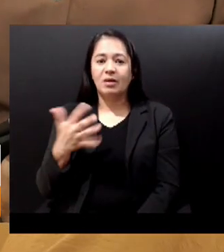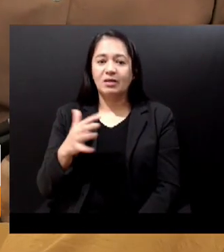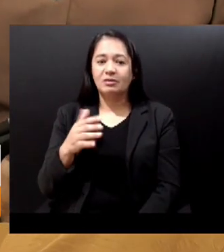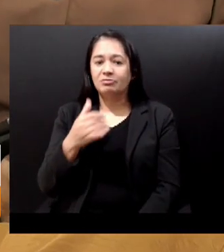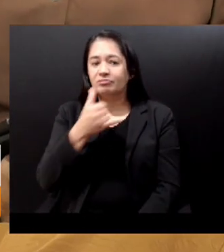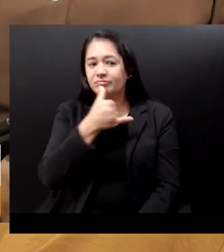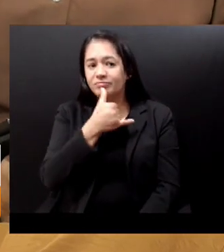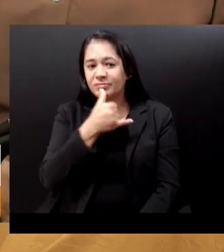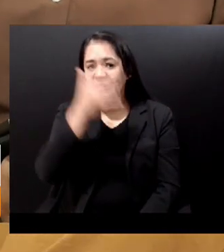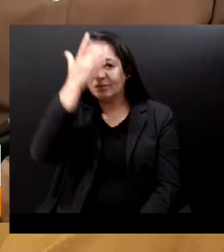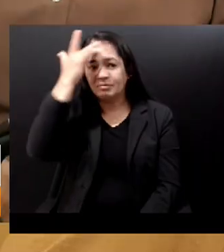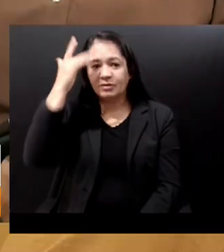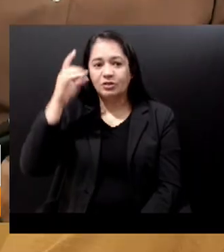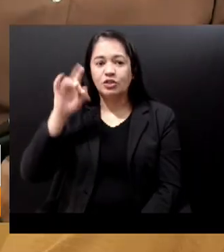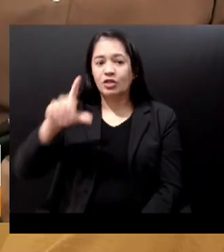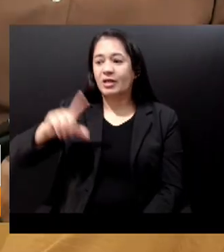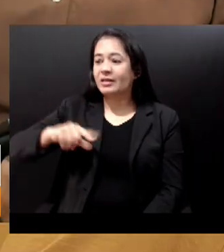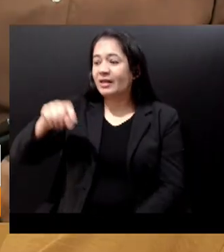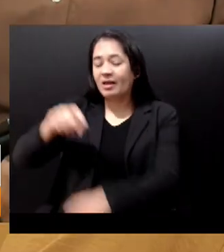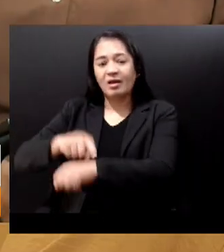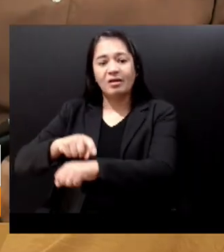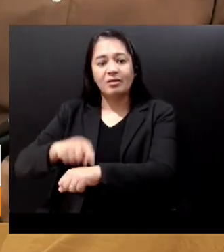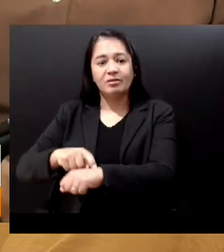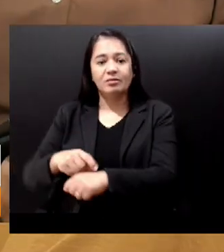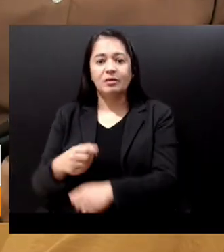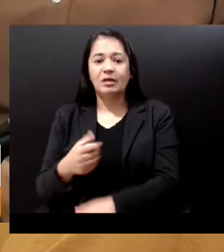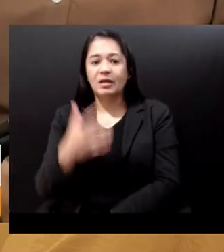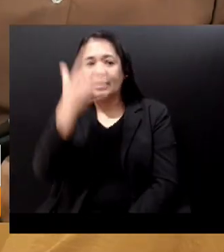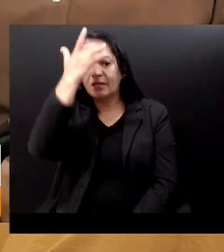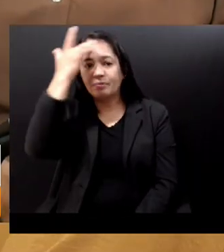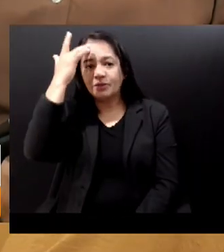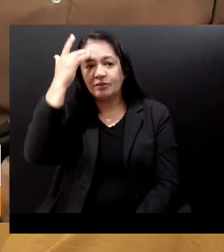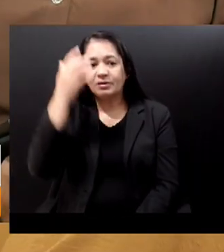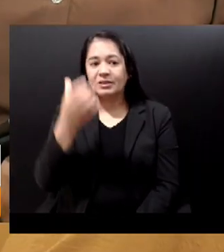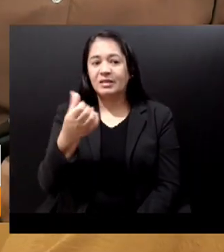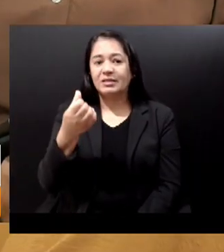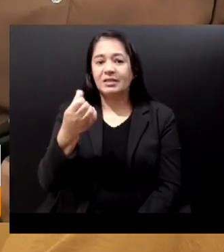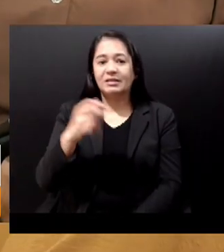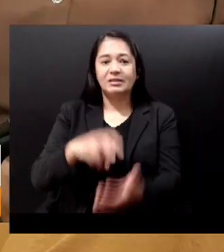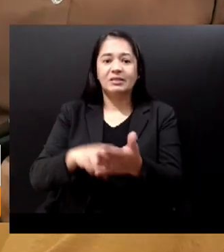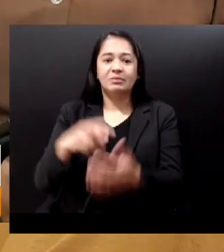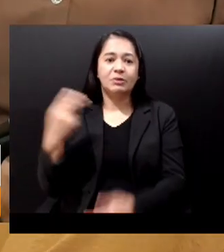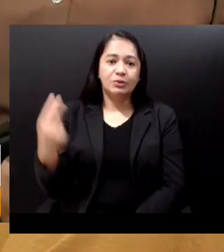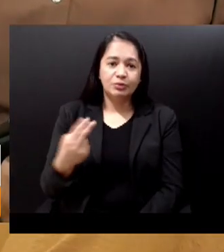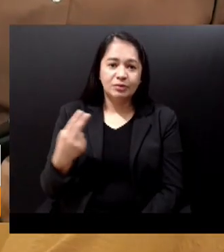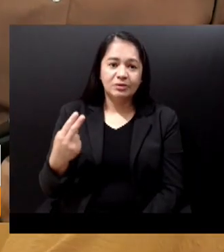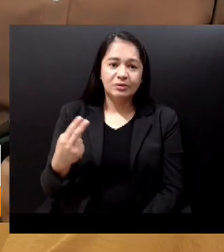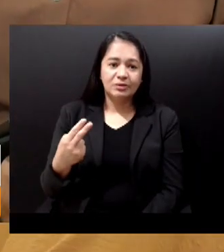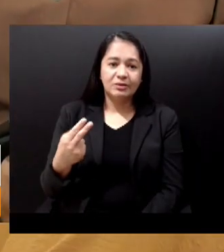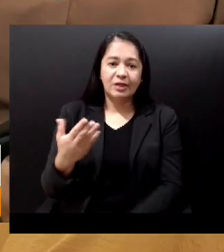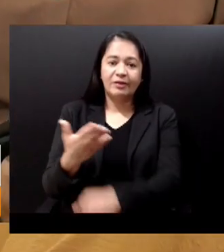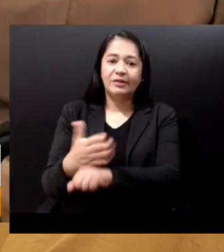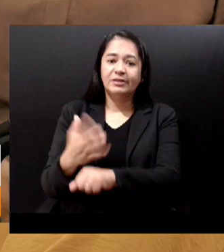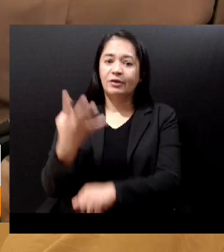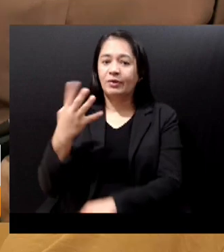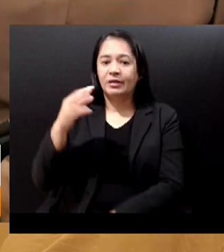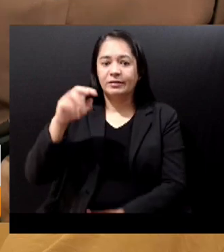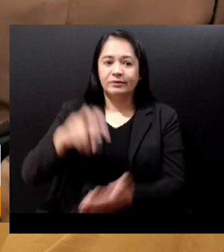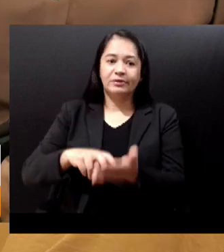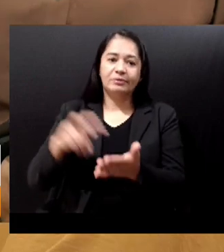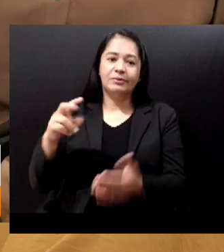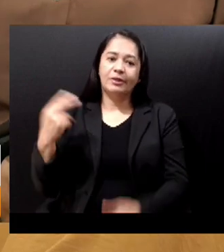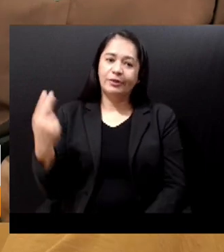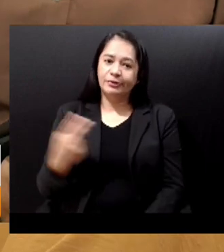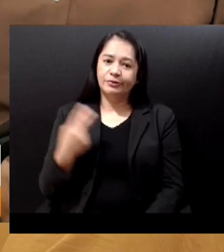aquele horário. Tem gente Uhum, que, às vezes, está no turno das 6 da manhã e não tem o que fazer. Uhum. Ela não vai treinar 4 horas da manhã, porque aí também a gente volta na questão do